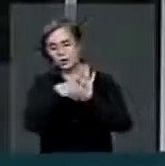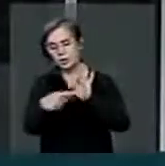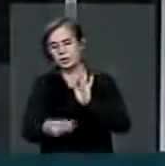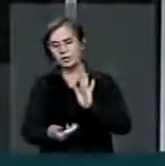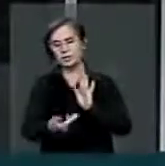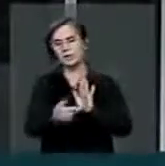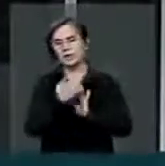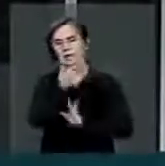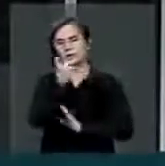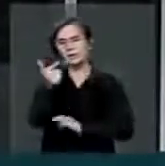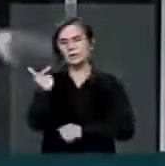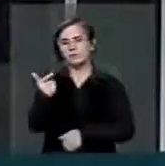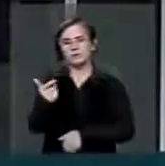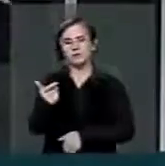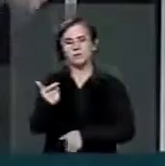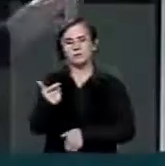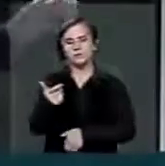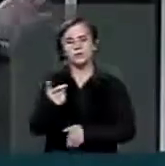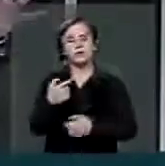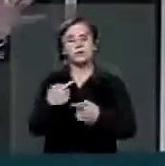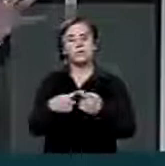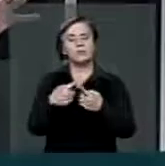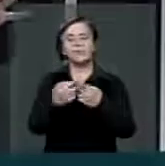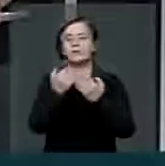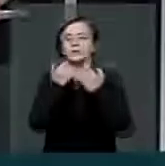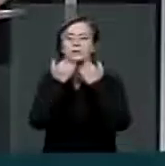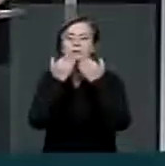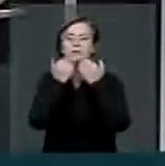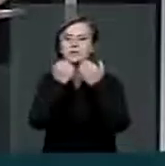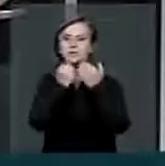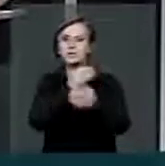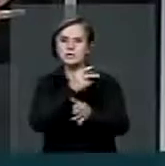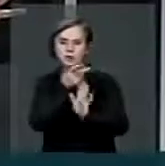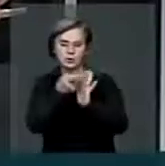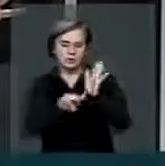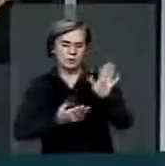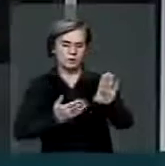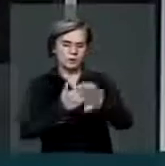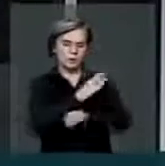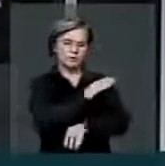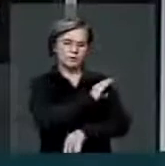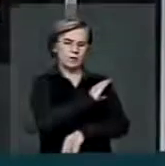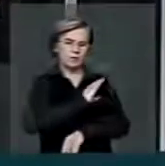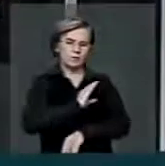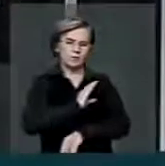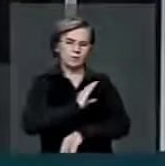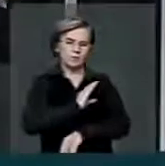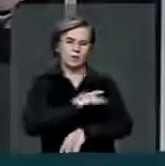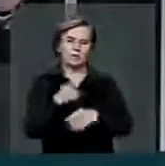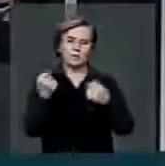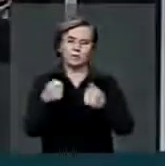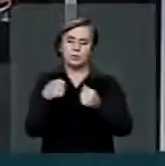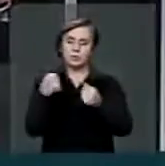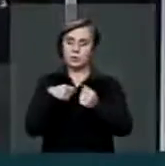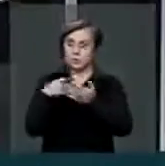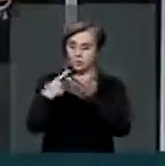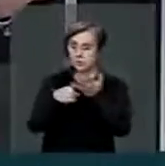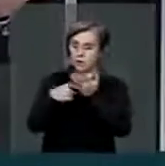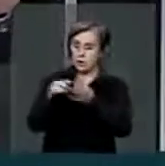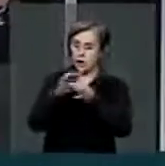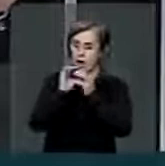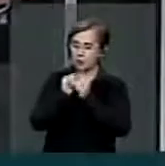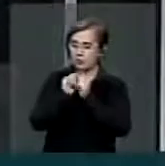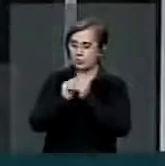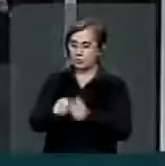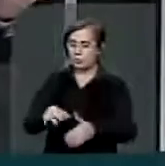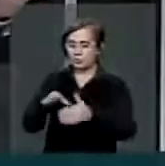quê? Porque não basta um projeto passar pelas comissões. Se ele não tiver um acordo entre os líderes e o presidente